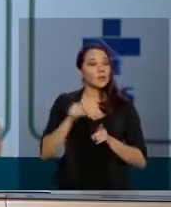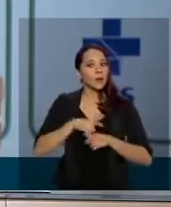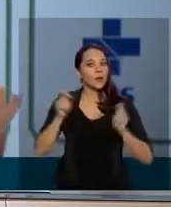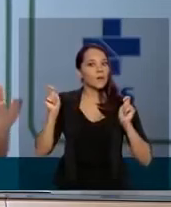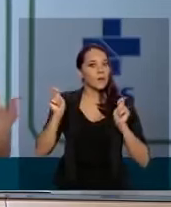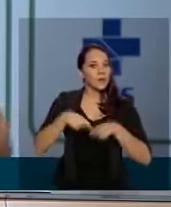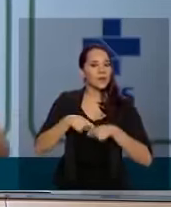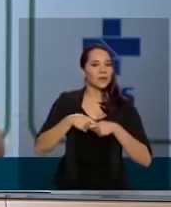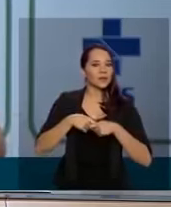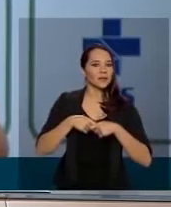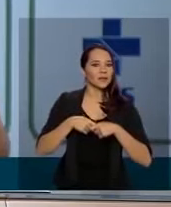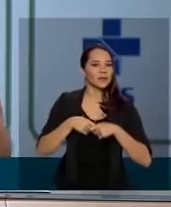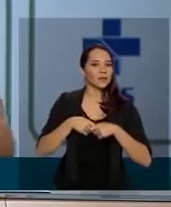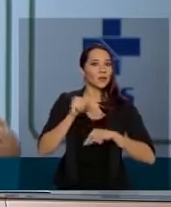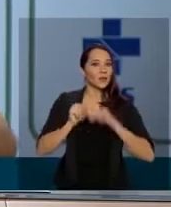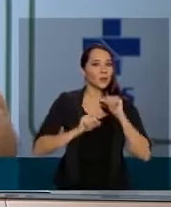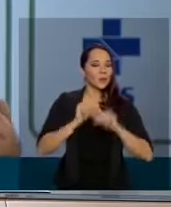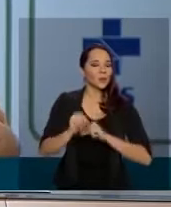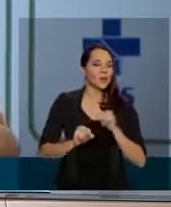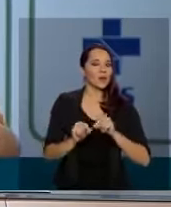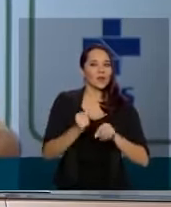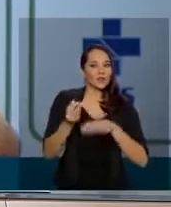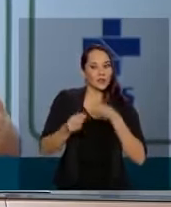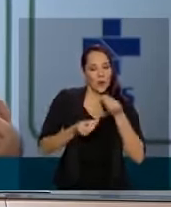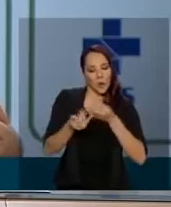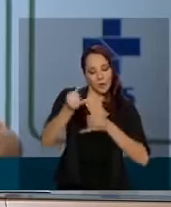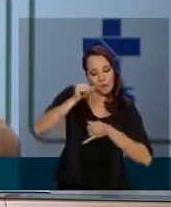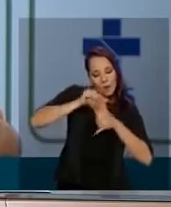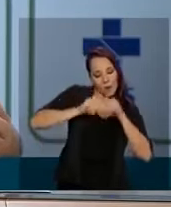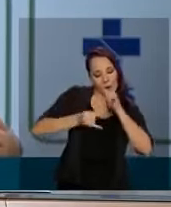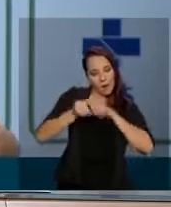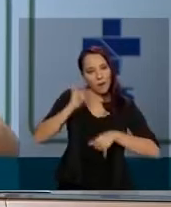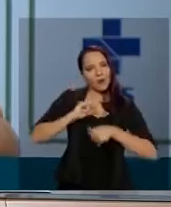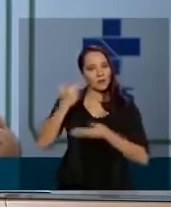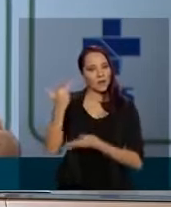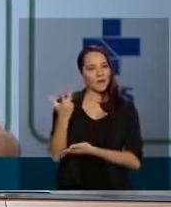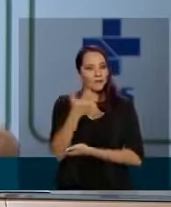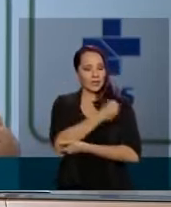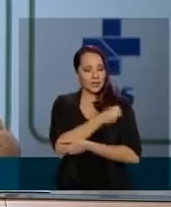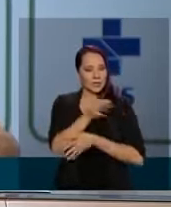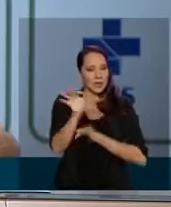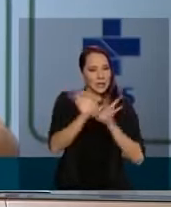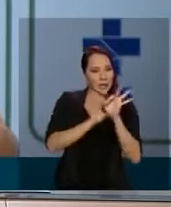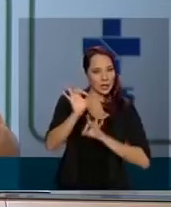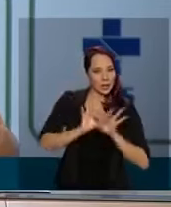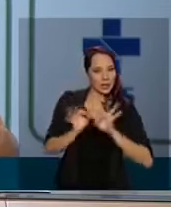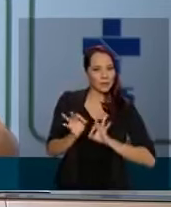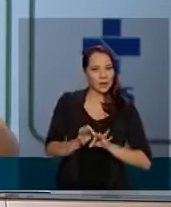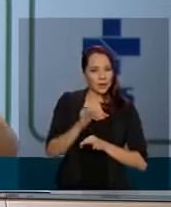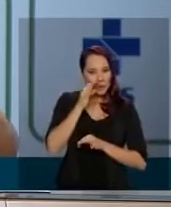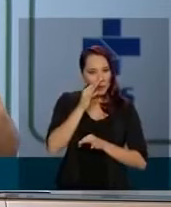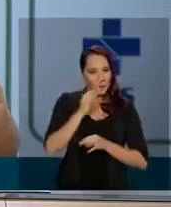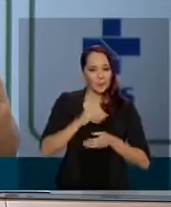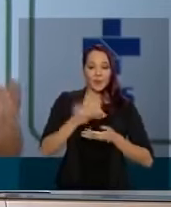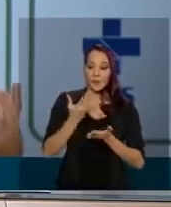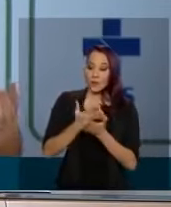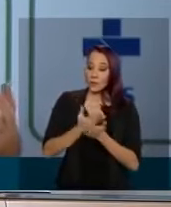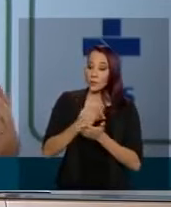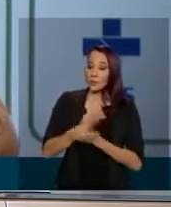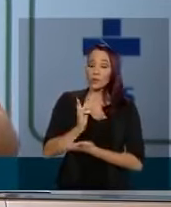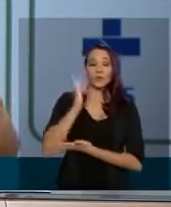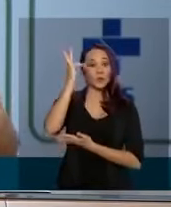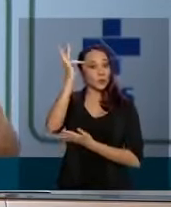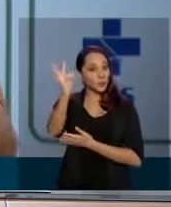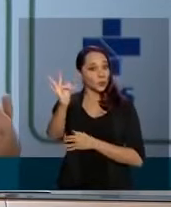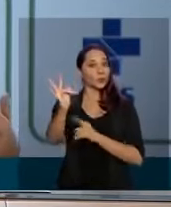na plataforma, na forma em que essa vacina está sendo preparada e elaborada para estudos futuros,